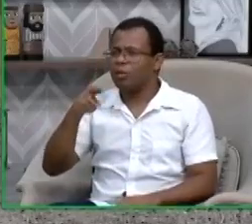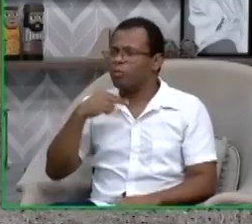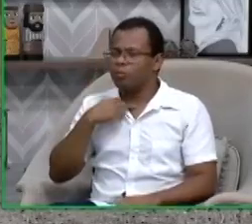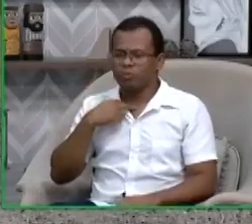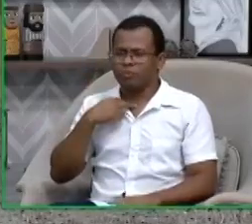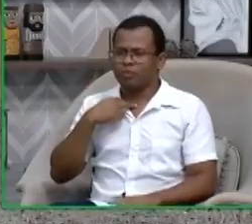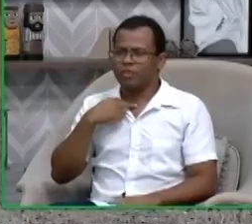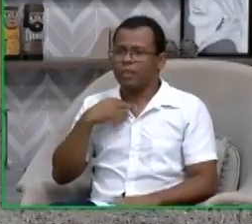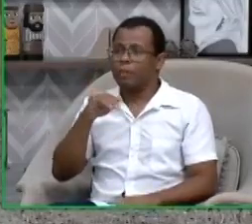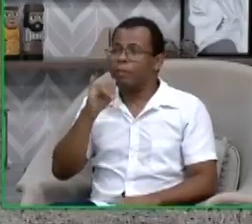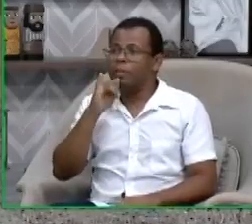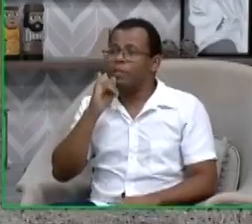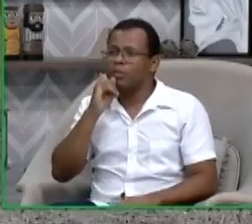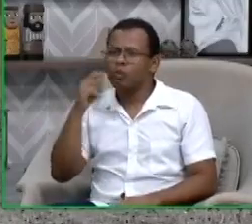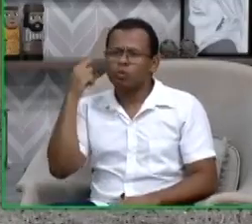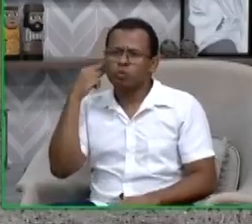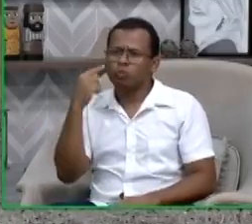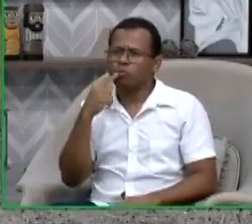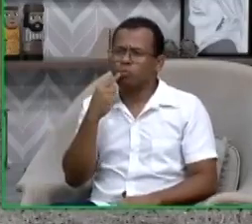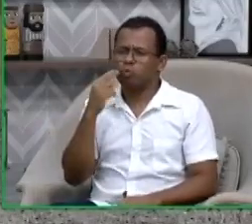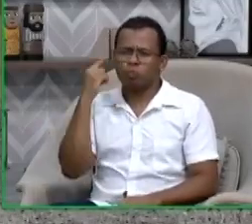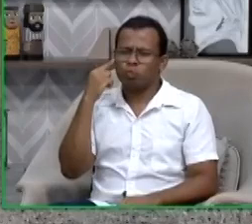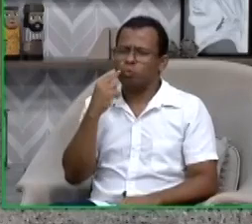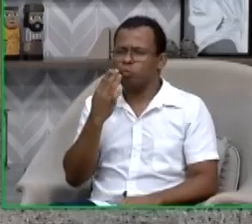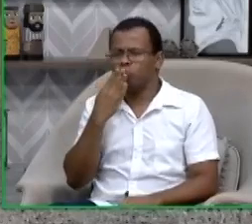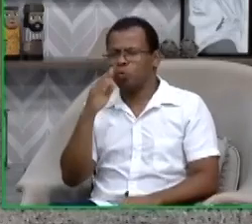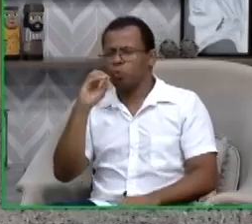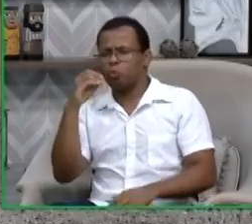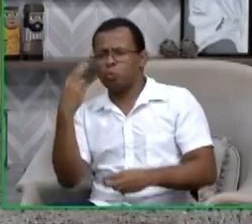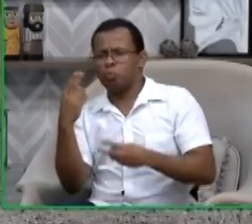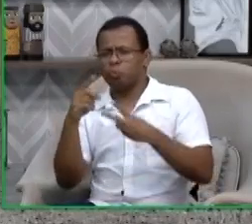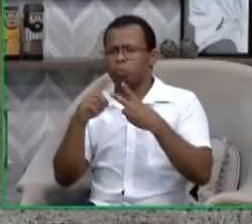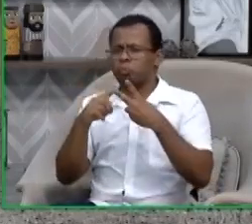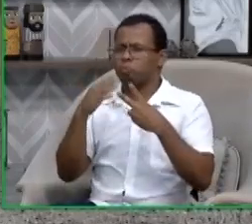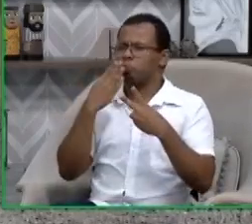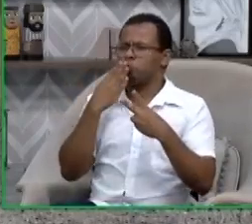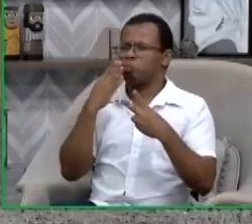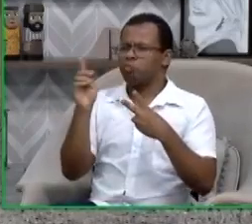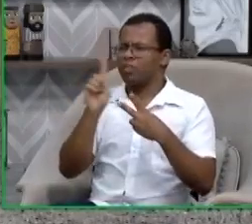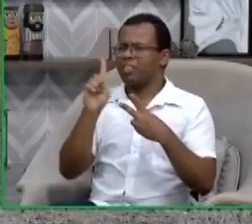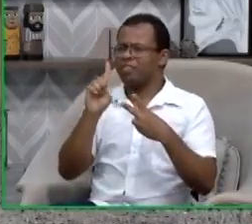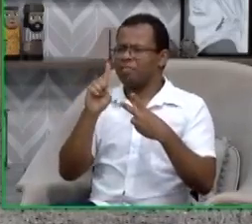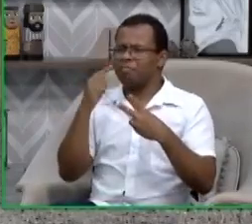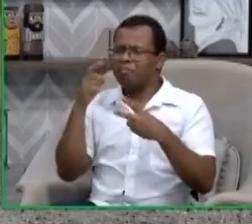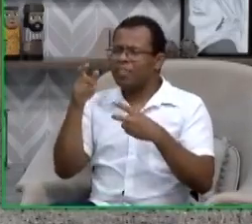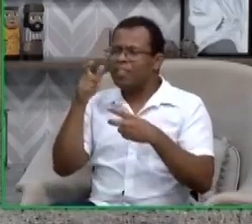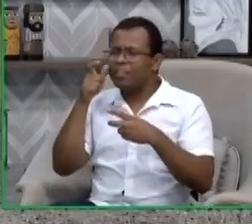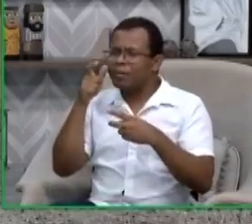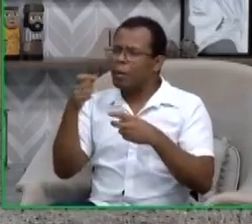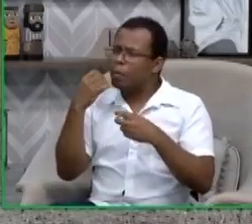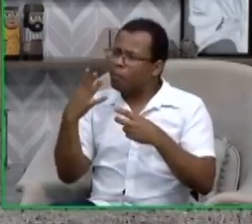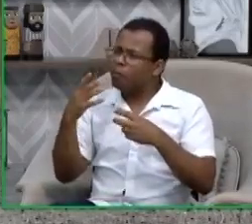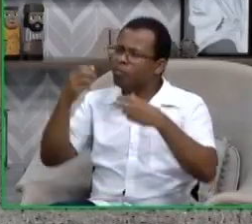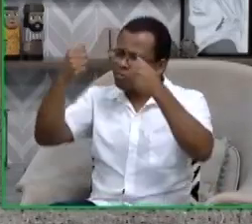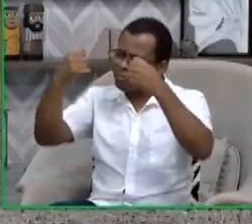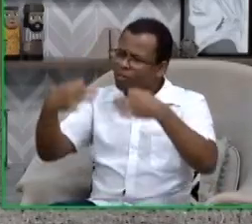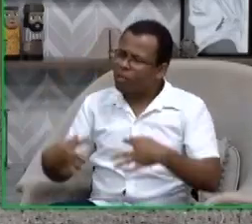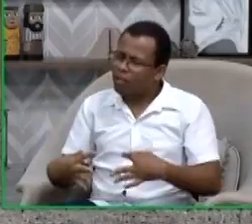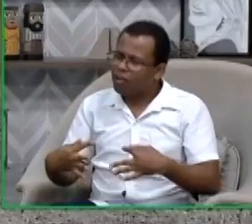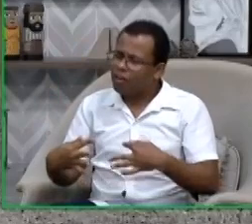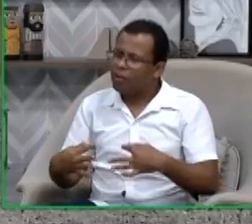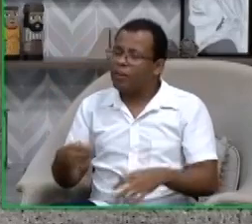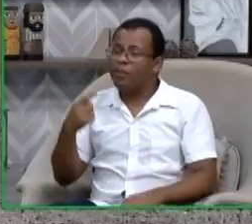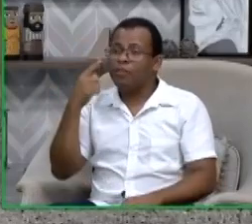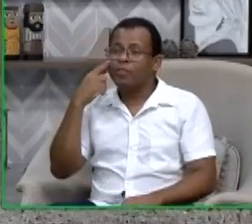língua, e também surdo-mudo, tem gente que fala mudo. Então, assim, é interessante estar reforçando as nomenclaturas corretas, sim, né, esse professor?